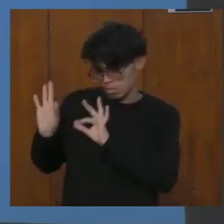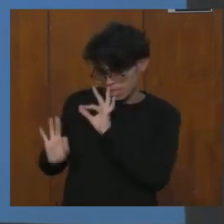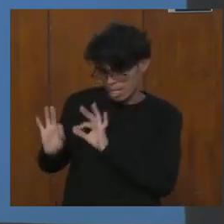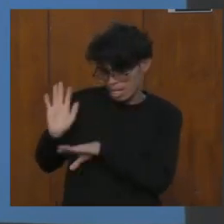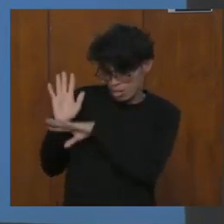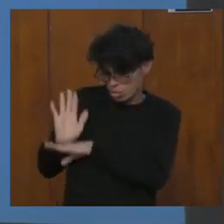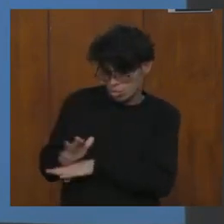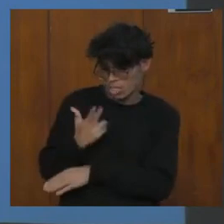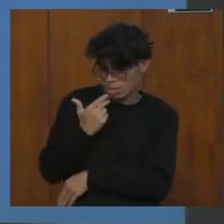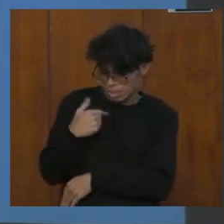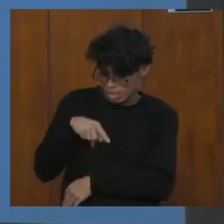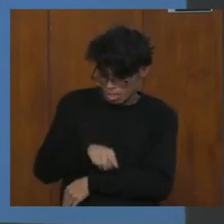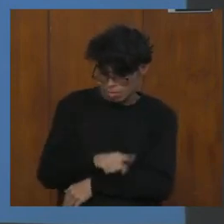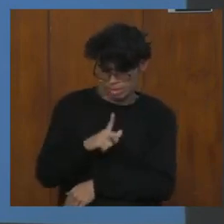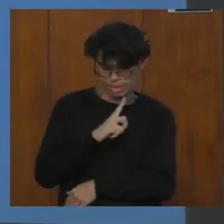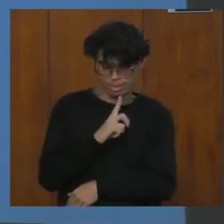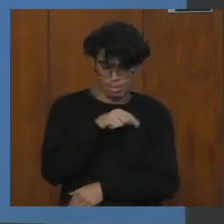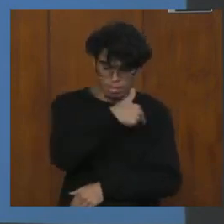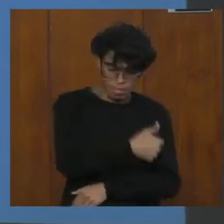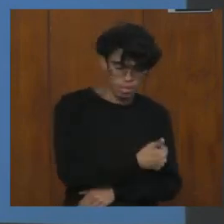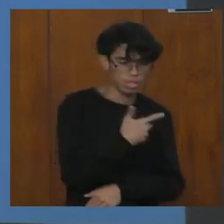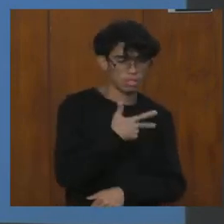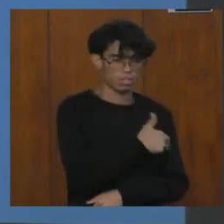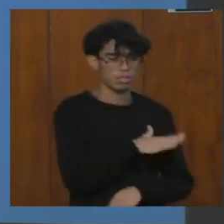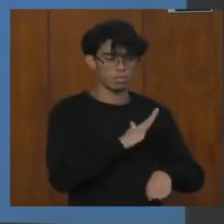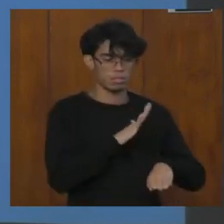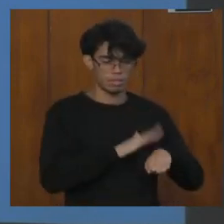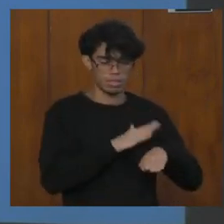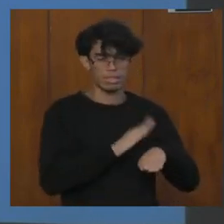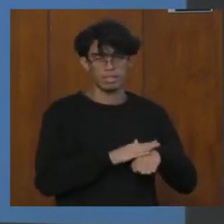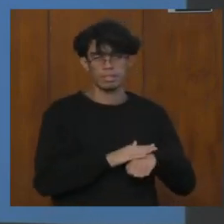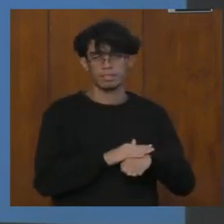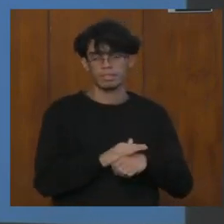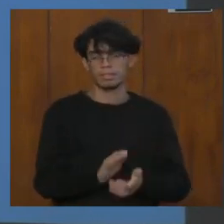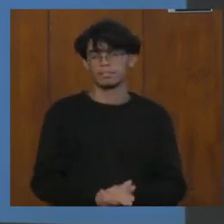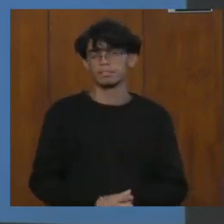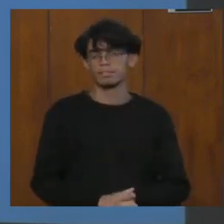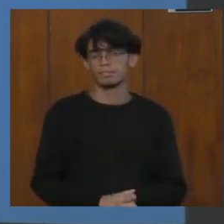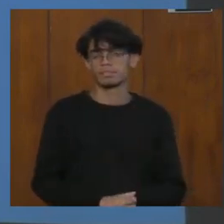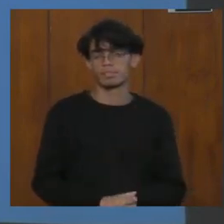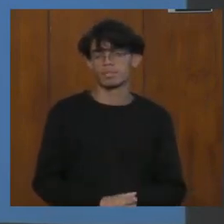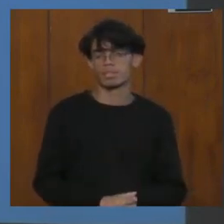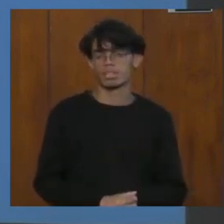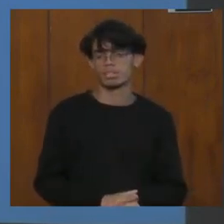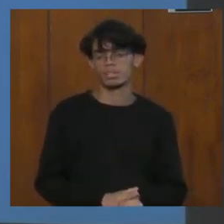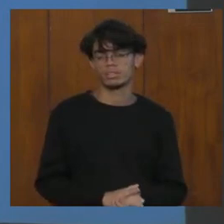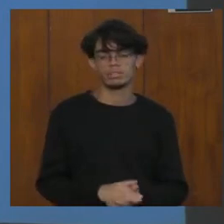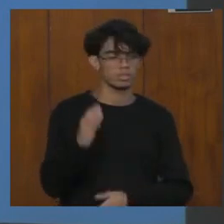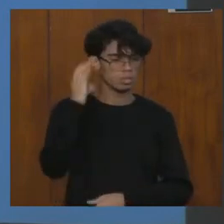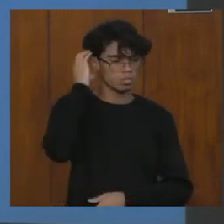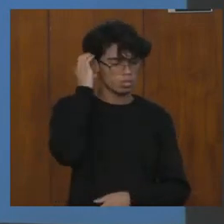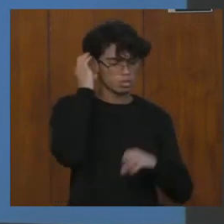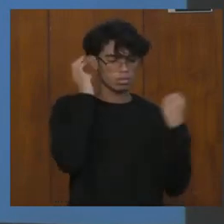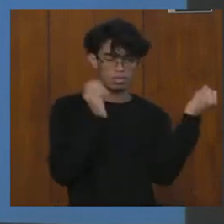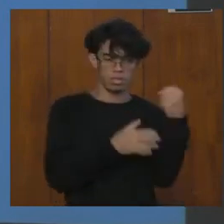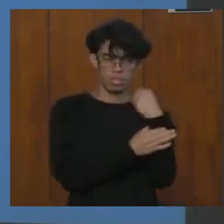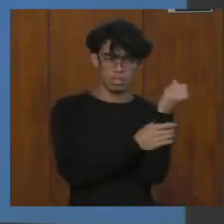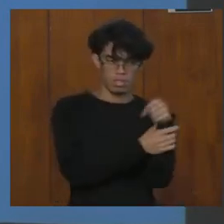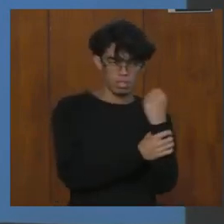um tempo de recuperação muito menor. Muito menor. E é lógico, a gente depende de fono, de físio, de tudo. A gente